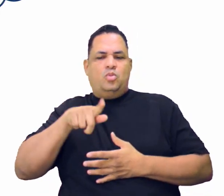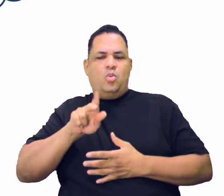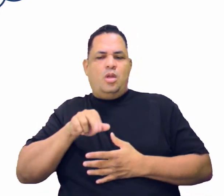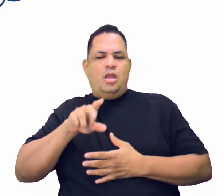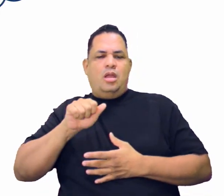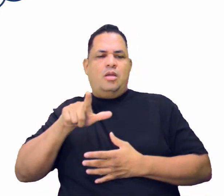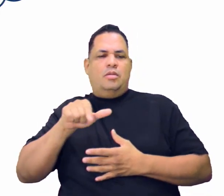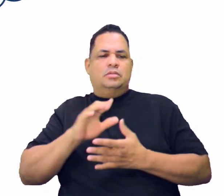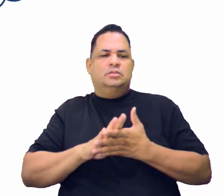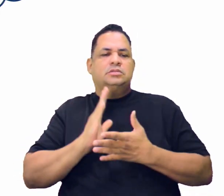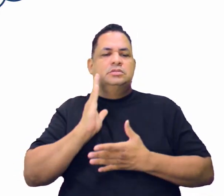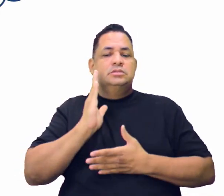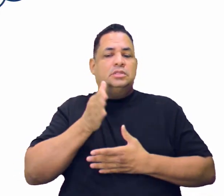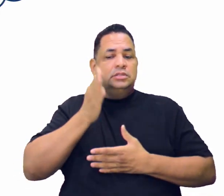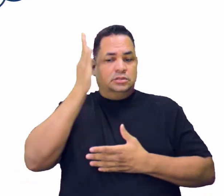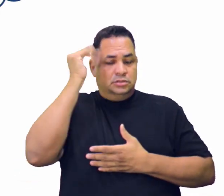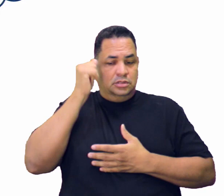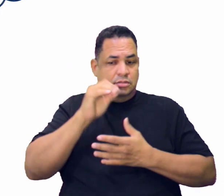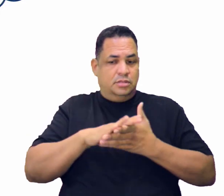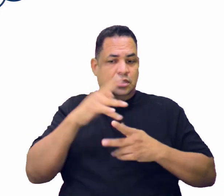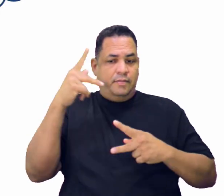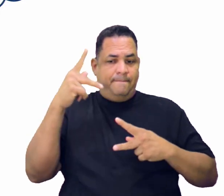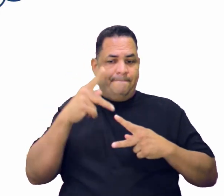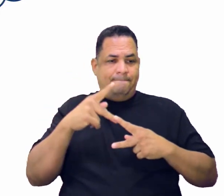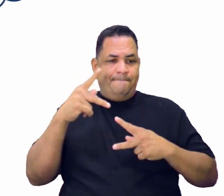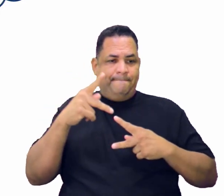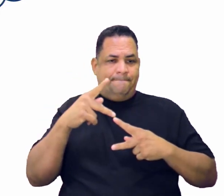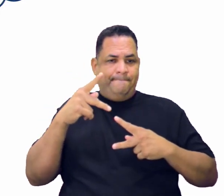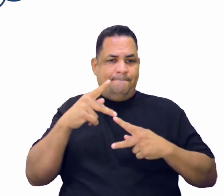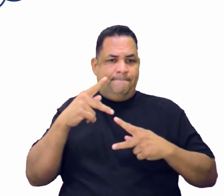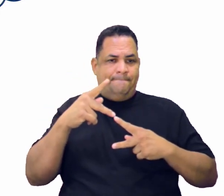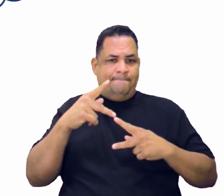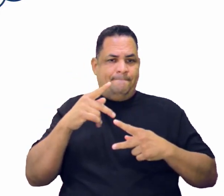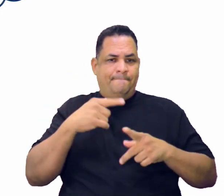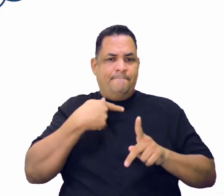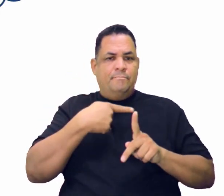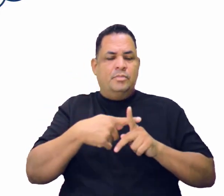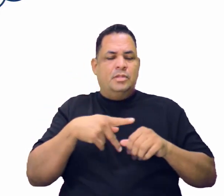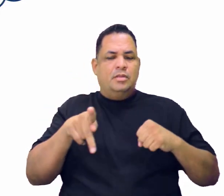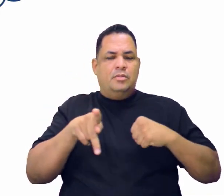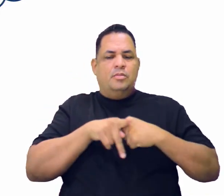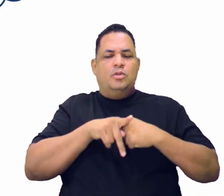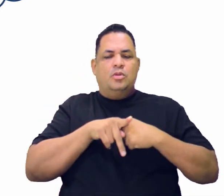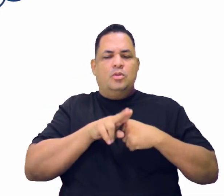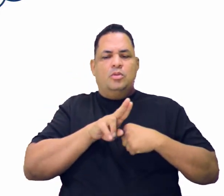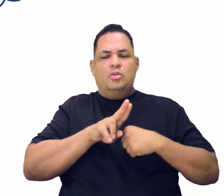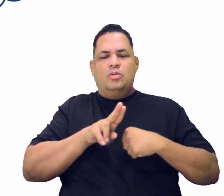que é preposição, tá aqui, ó, preposição mais o pronome